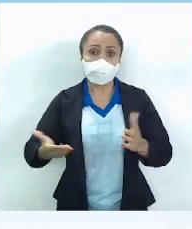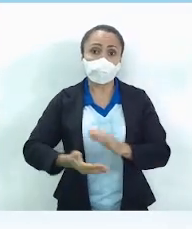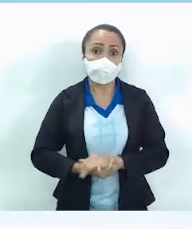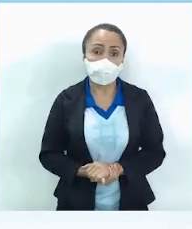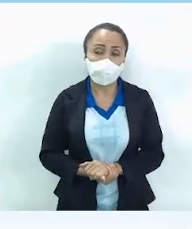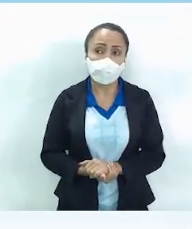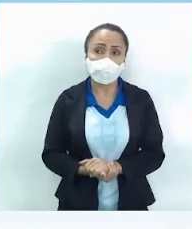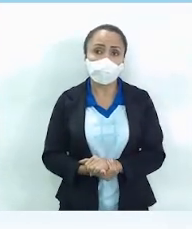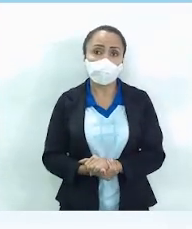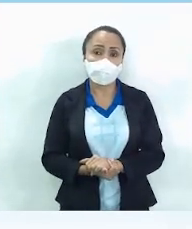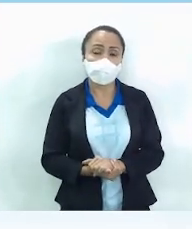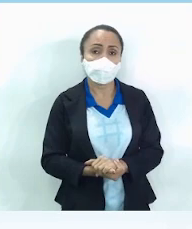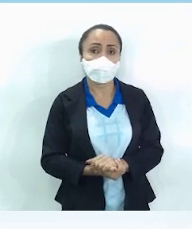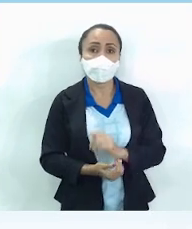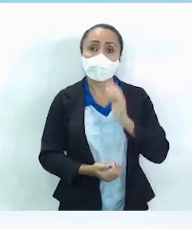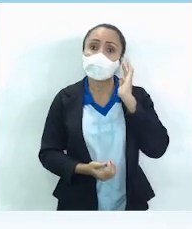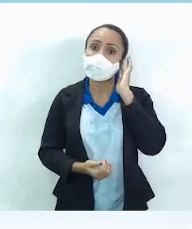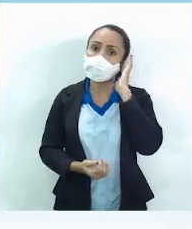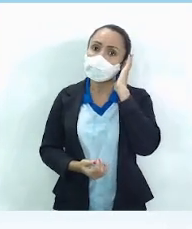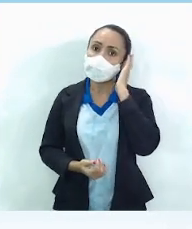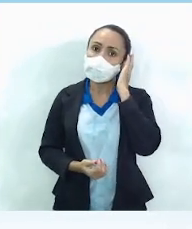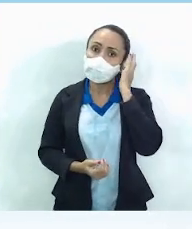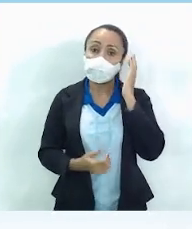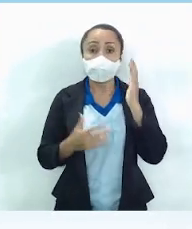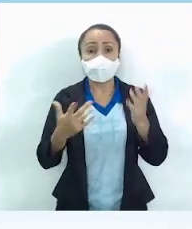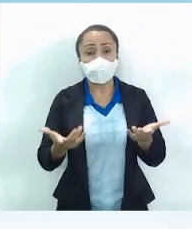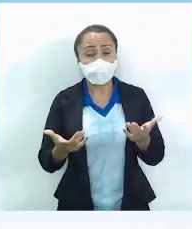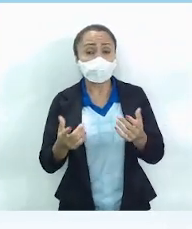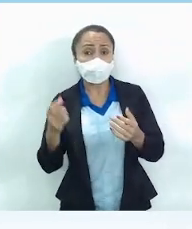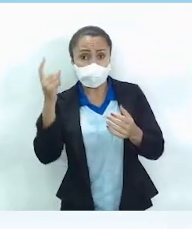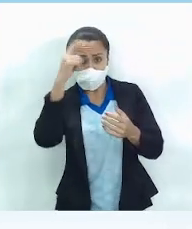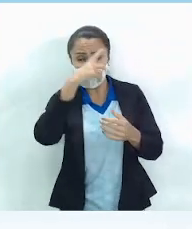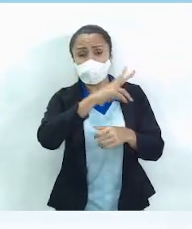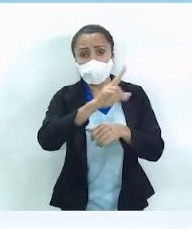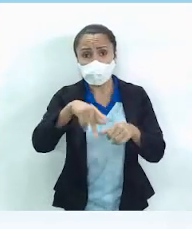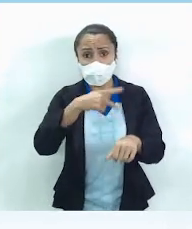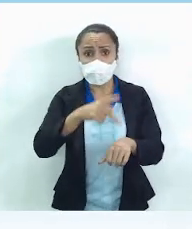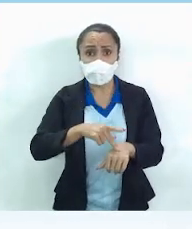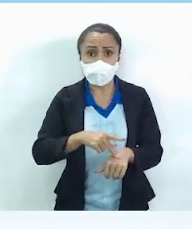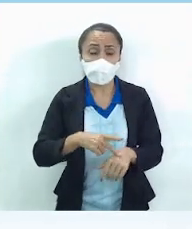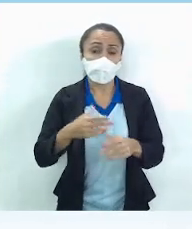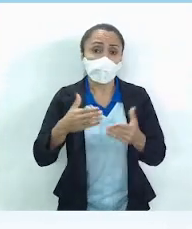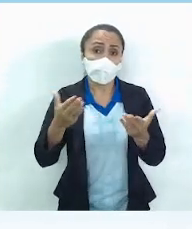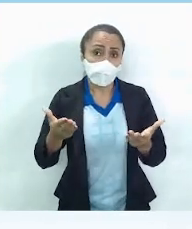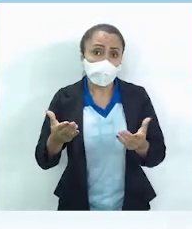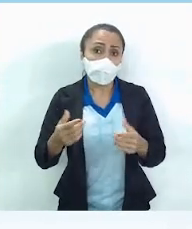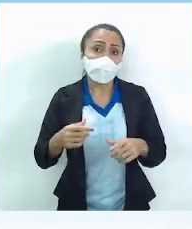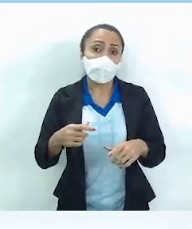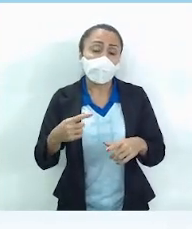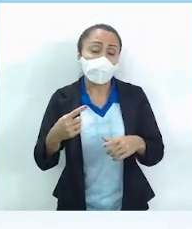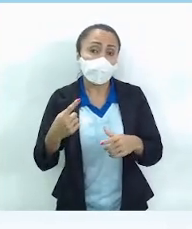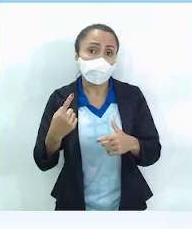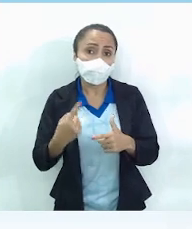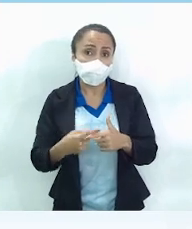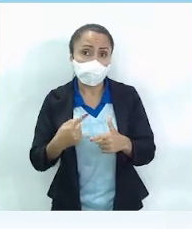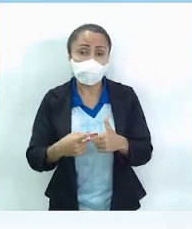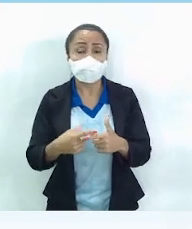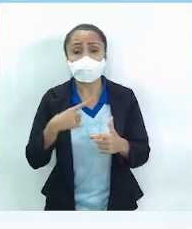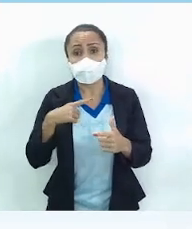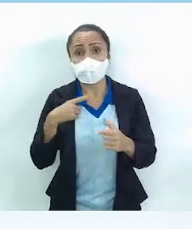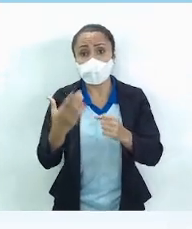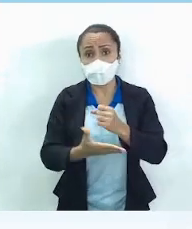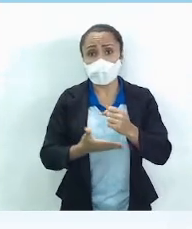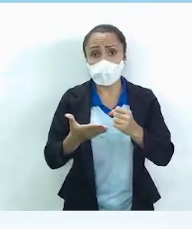uma questão lá meio complicada no país, né? Porque o Talibã é um grupo extremista, baseado